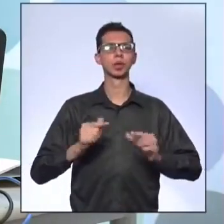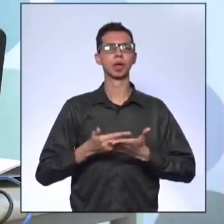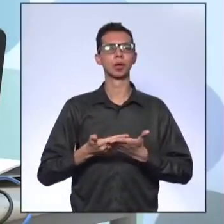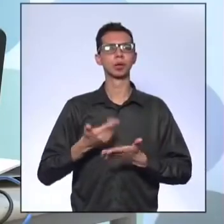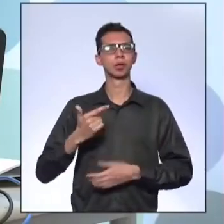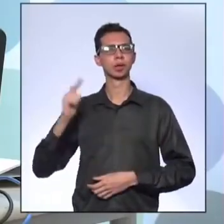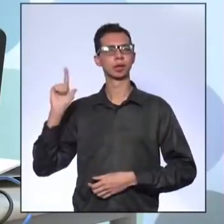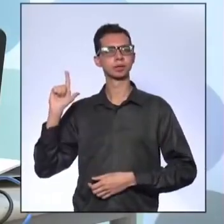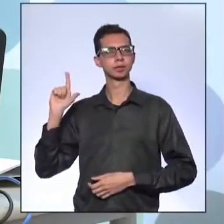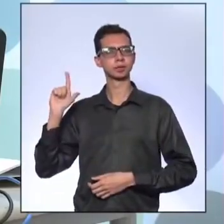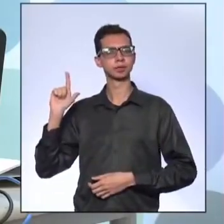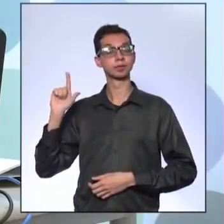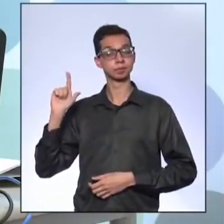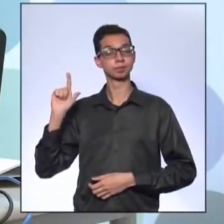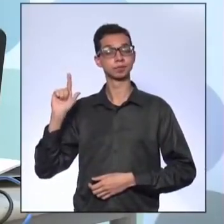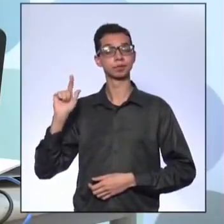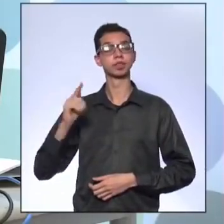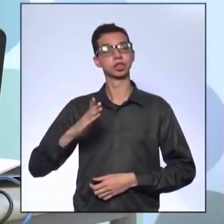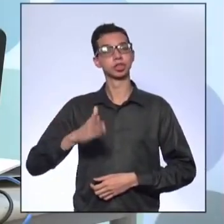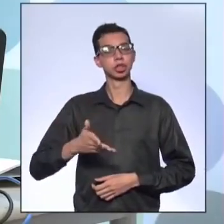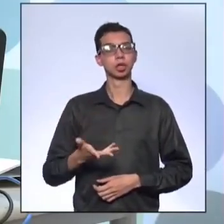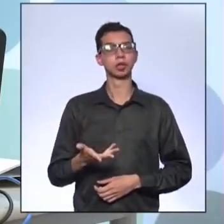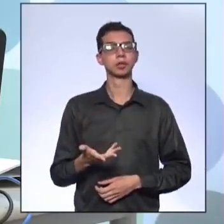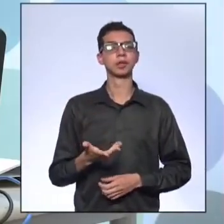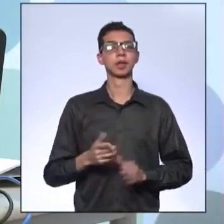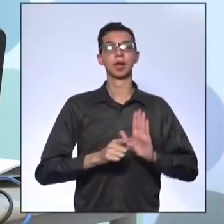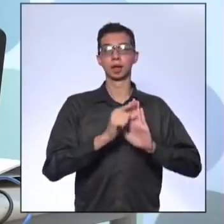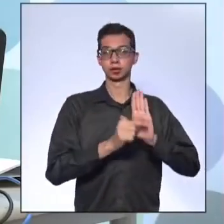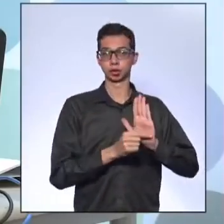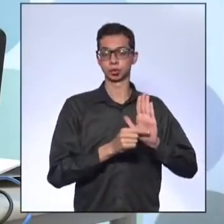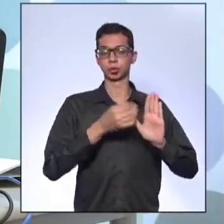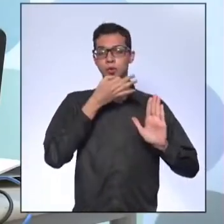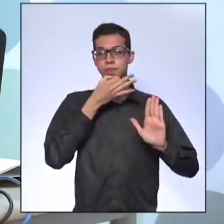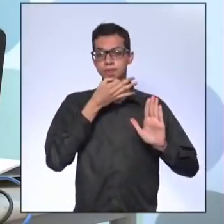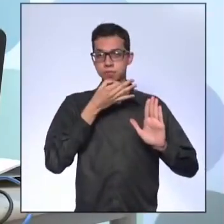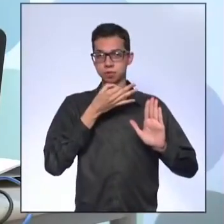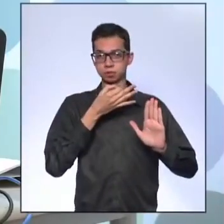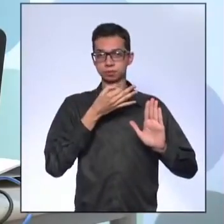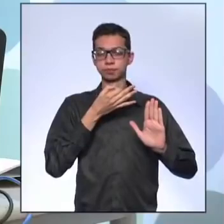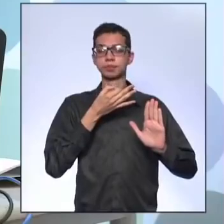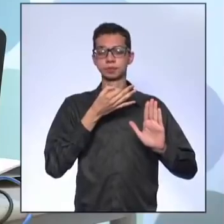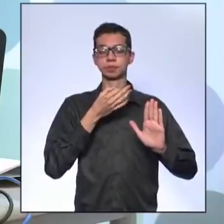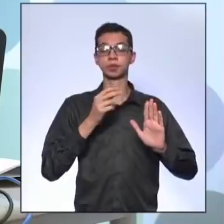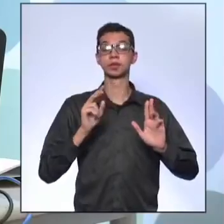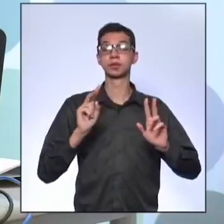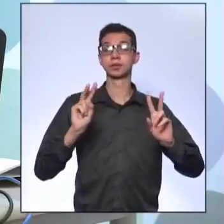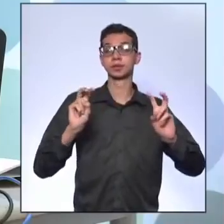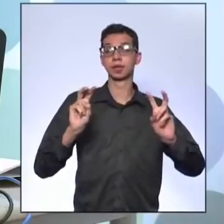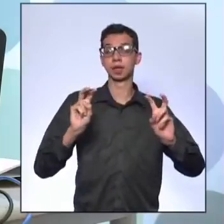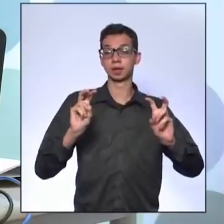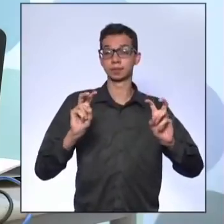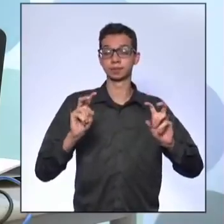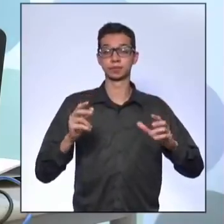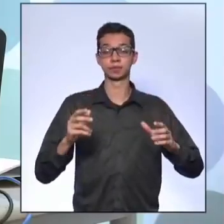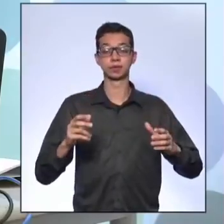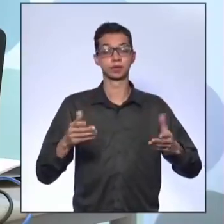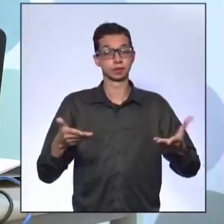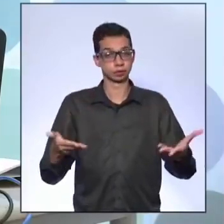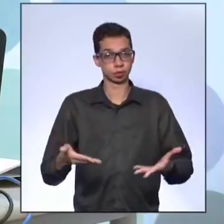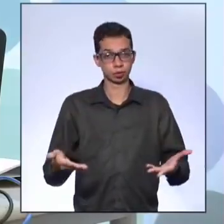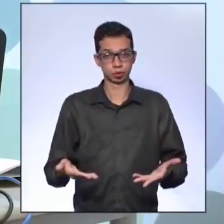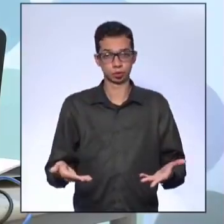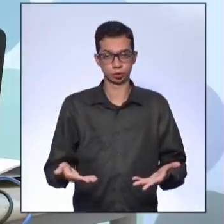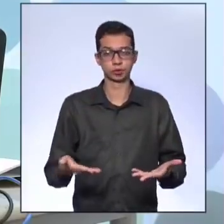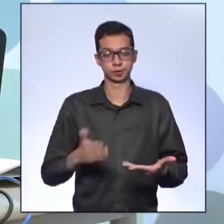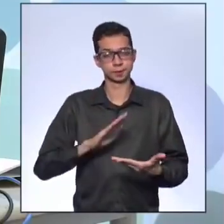as aulas anteriores nós trabalhamos artigo de opinião a partir de temas da atualidade. Então,